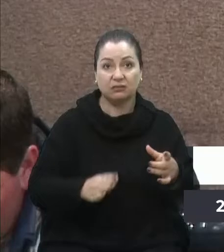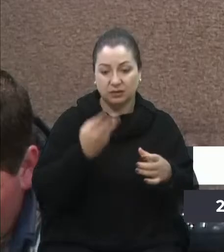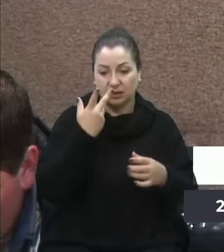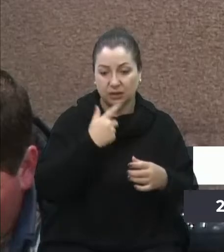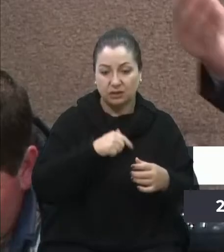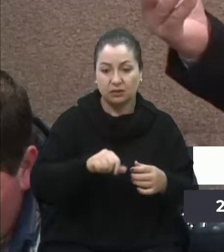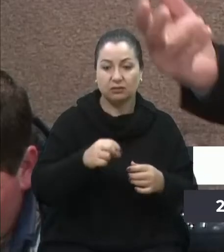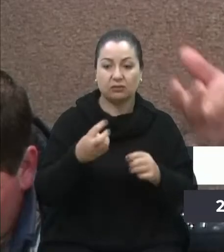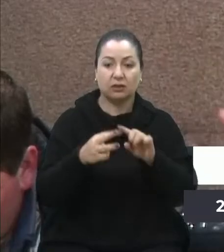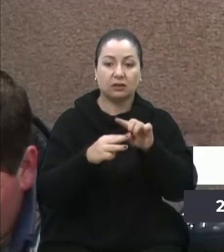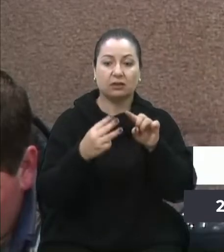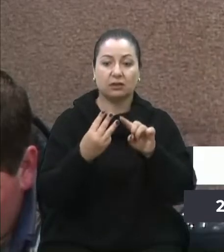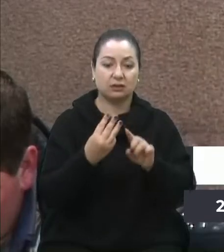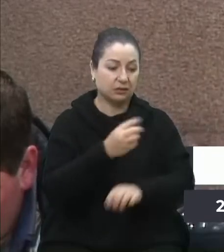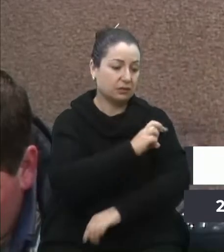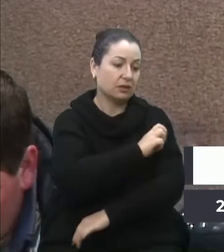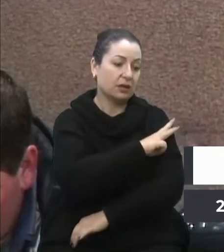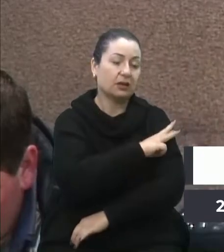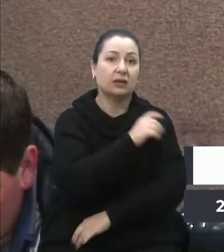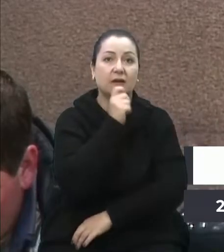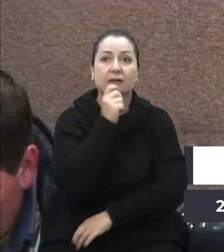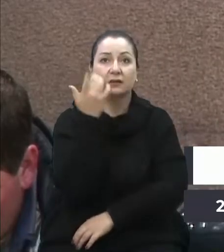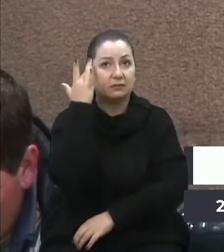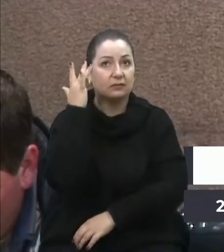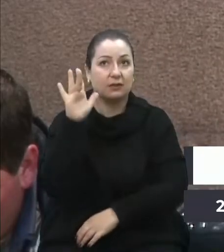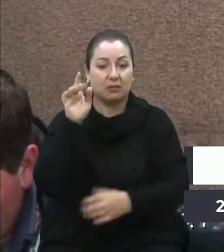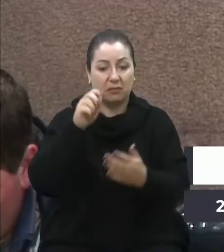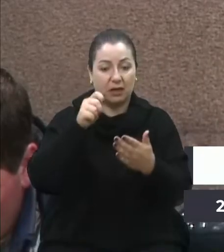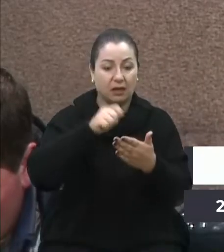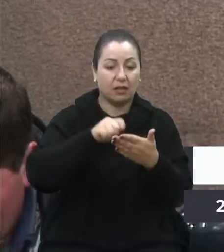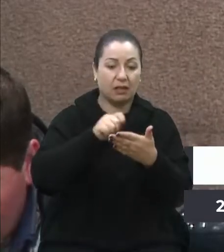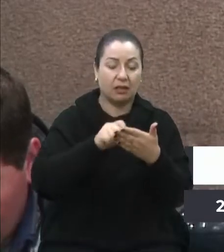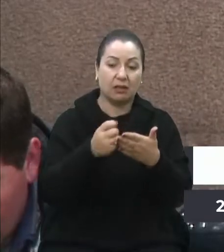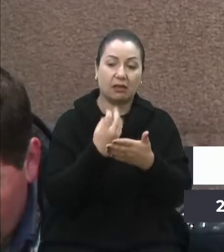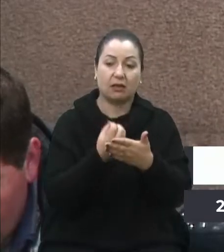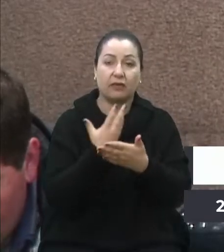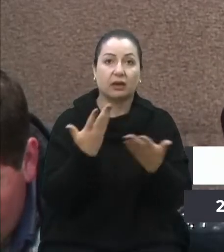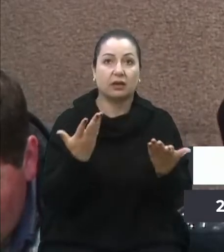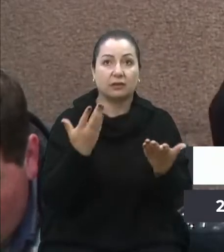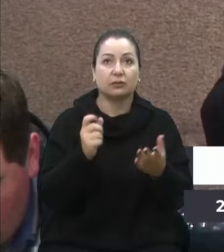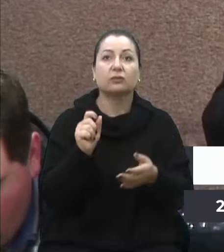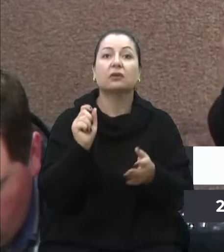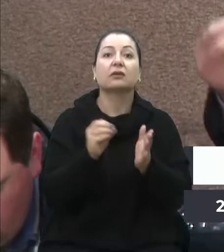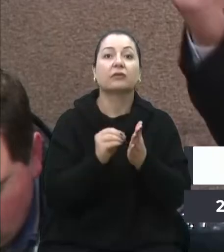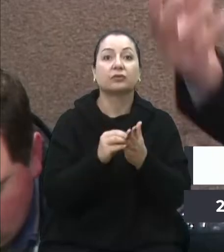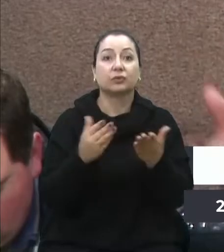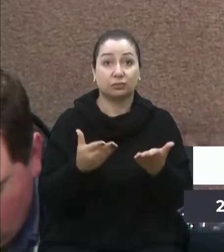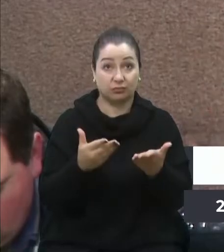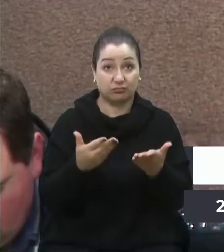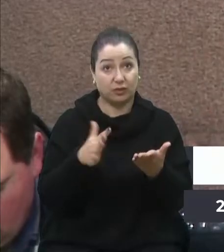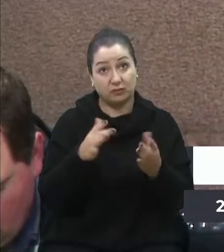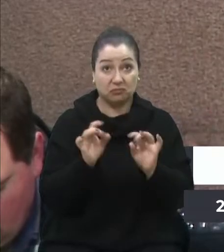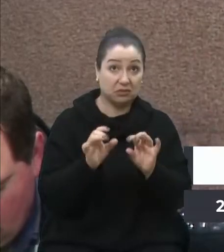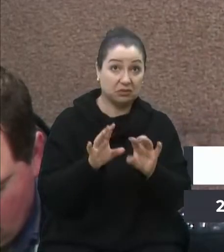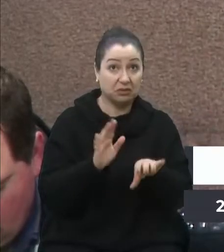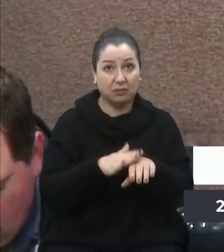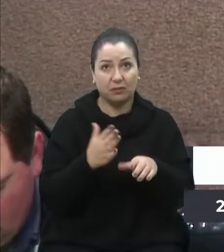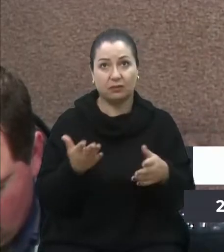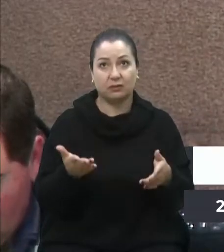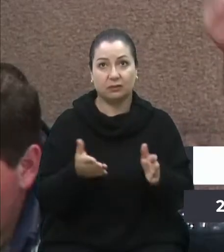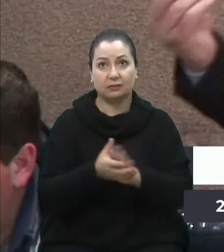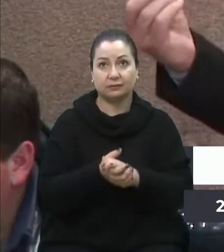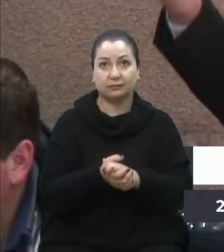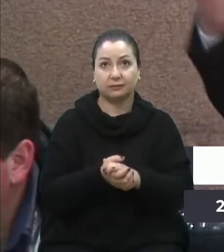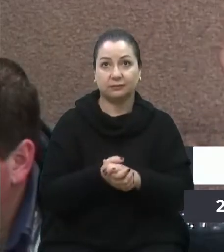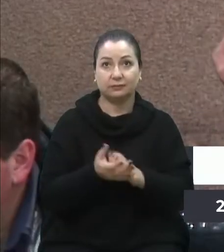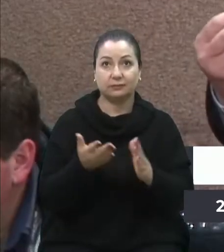terceira série e não sabem nem ler e escrever ainda. O que é que está faltando, de repente? Será que não está faltando um pouco mais de especialização? Então,